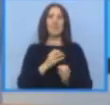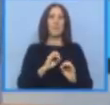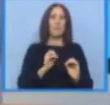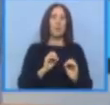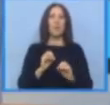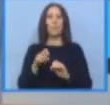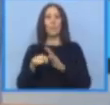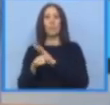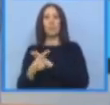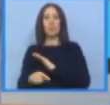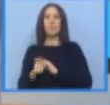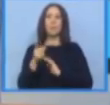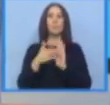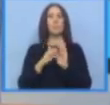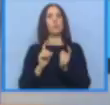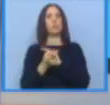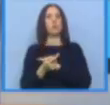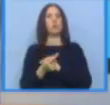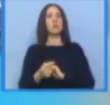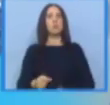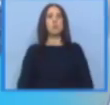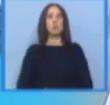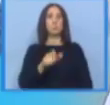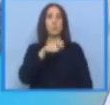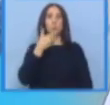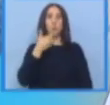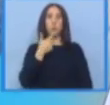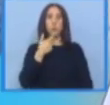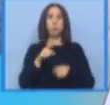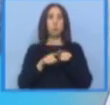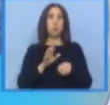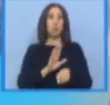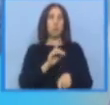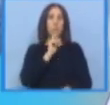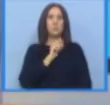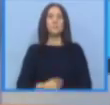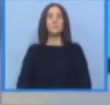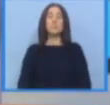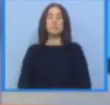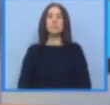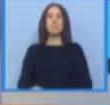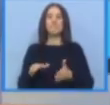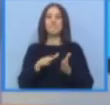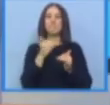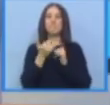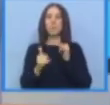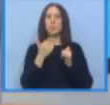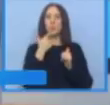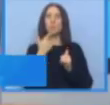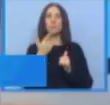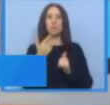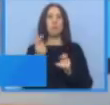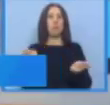de provar o contrário. Isso poderá afastar gente muito competente da política, não é? Isso é um caminho muito perigoso, porque é um caminho que facilmente